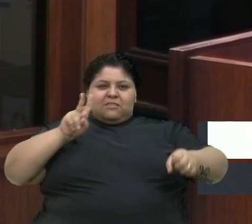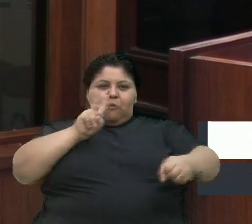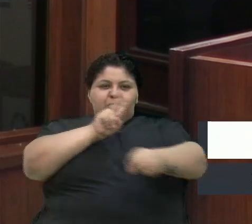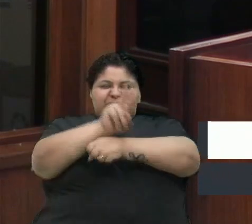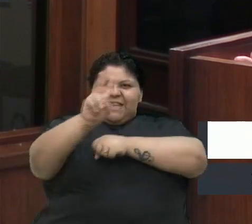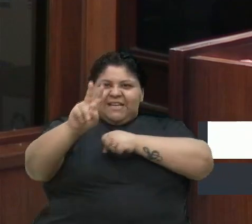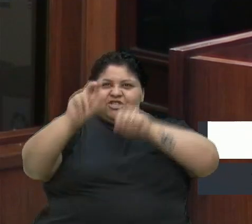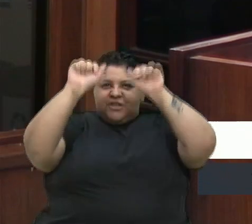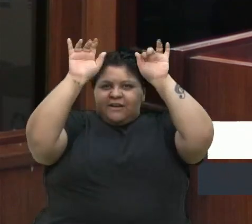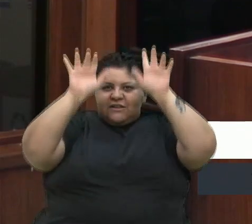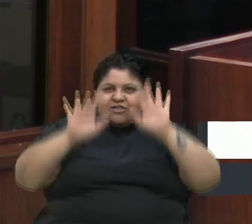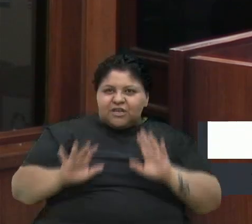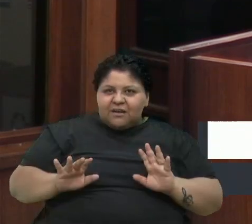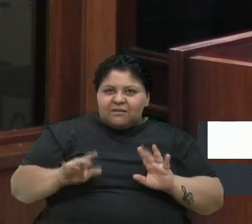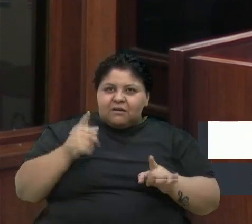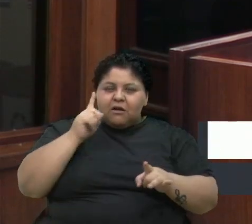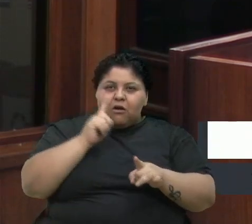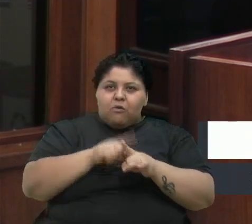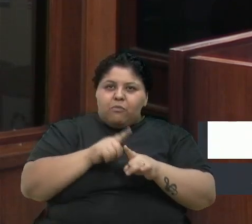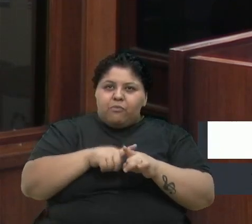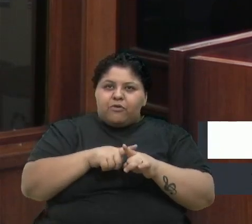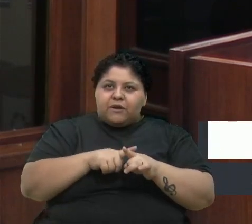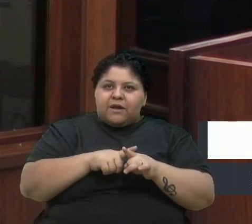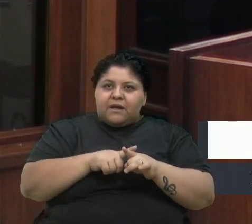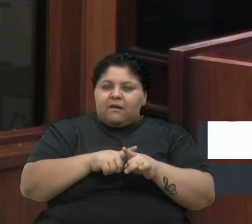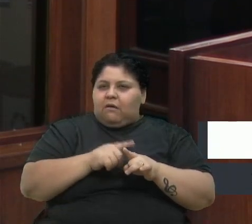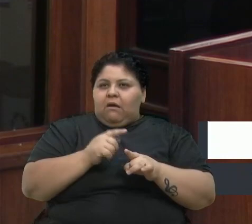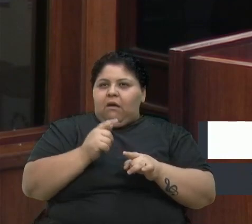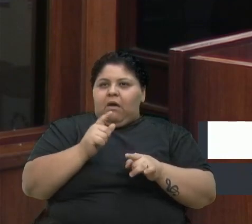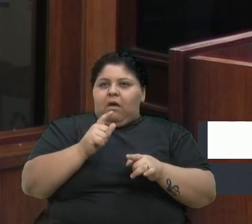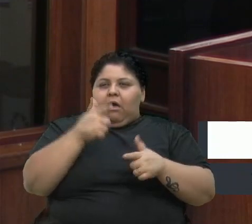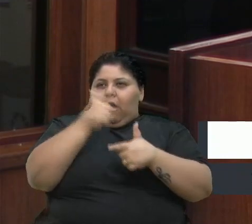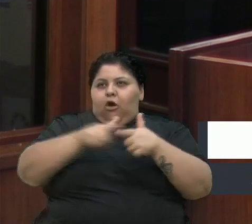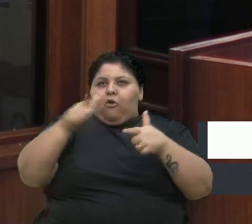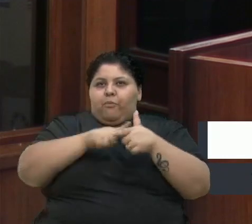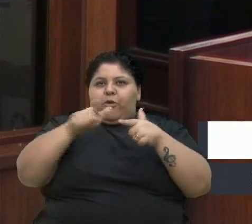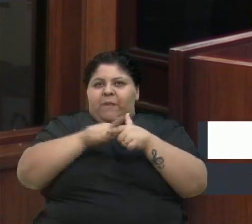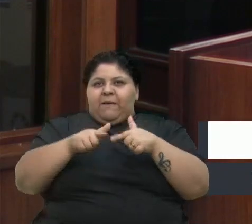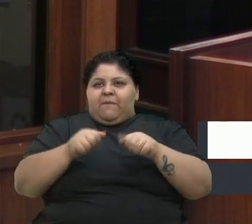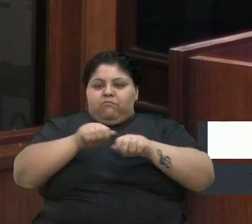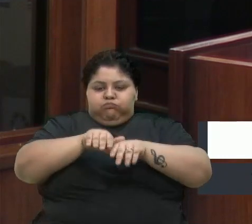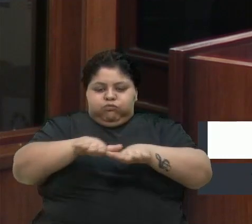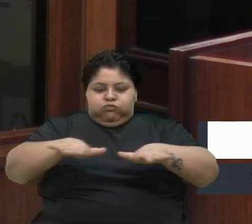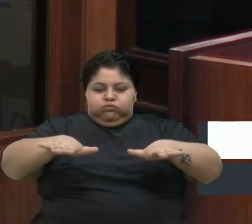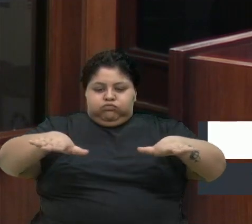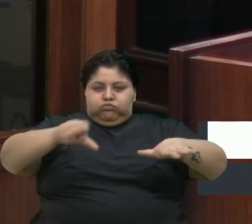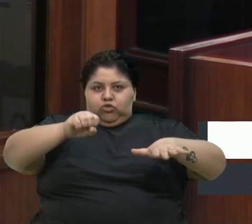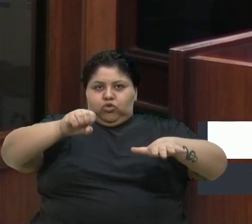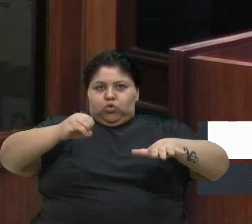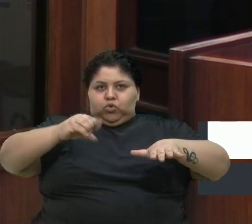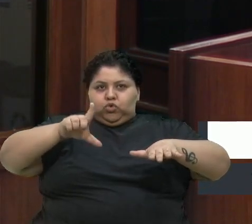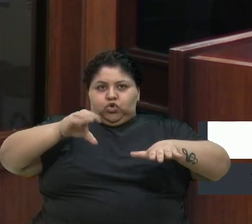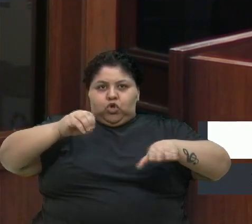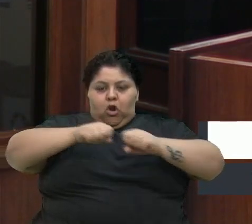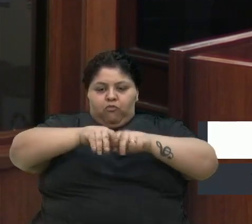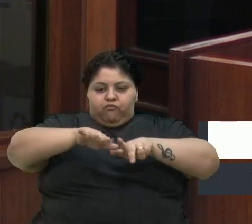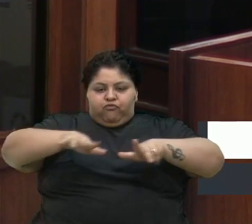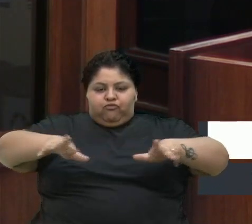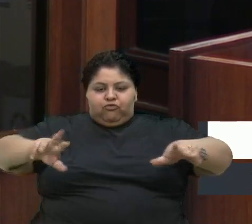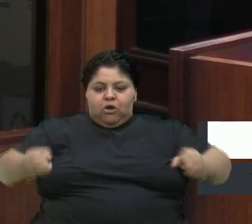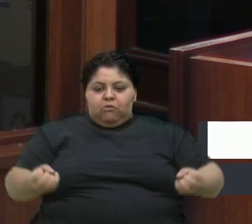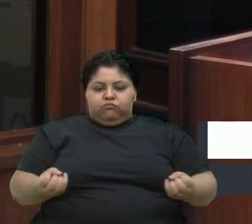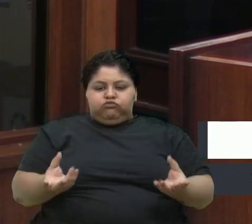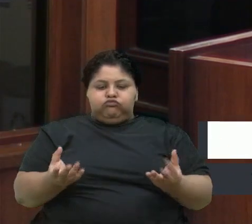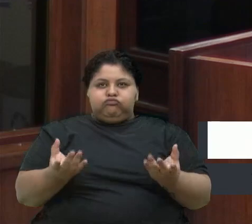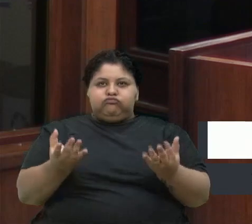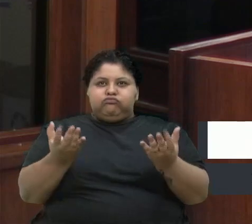gema, fazendo com que a árvore não produza mais no momento correto. Então, depois de